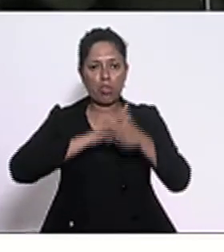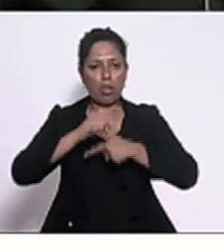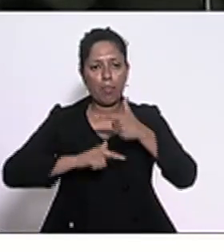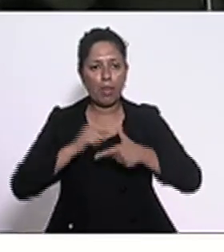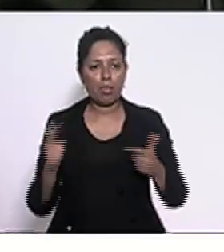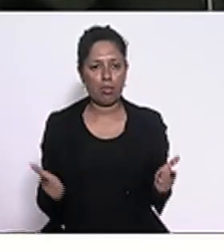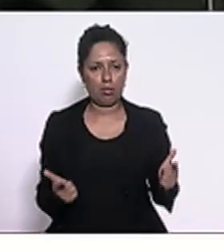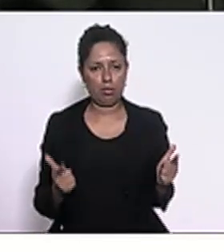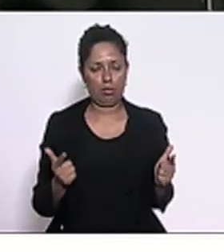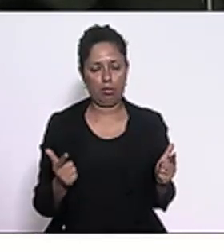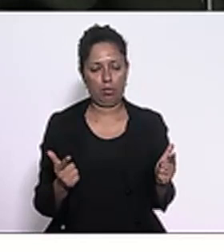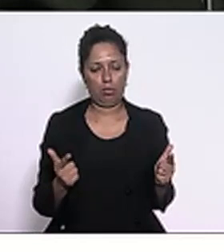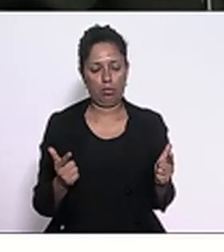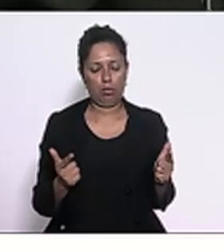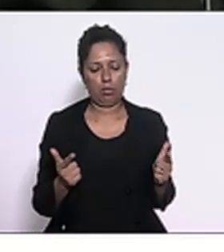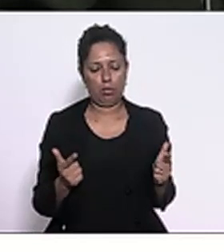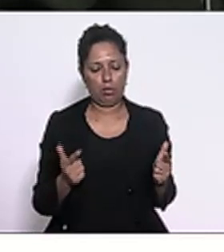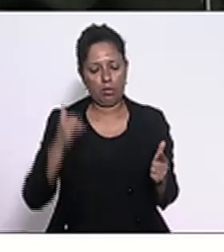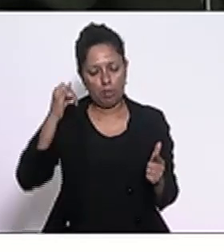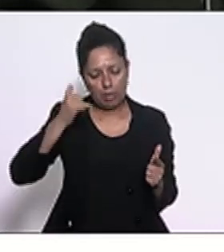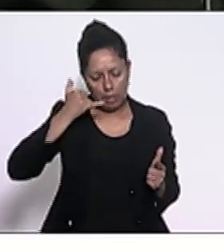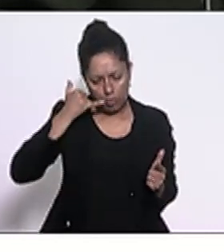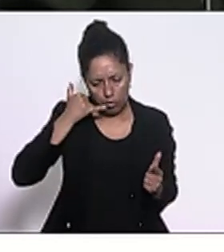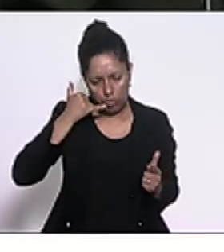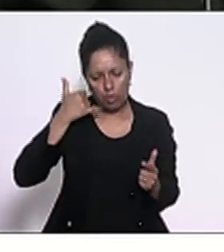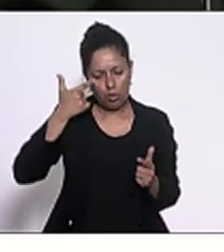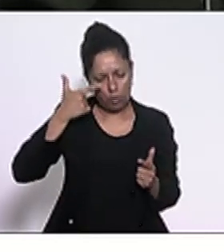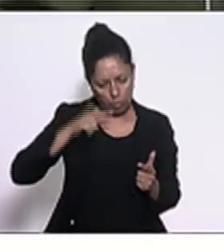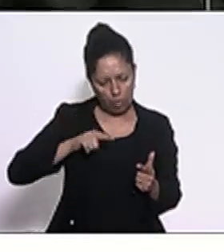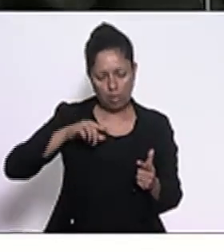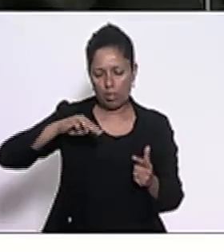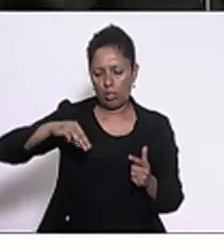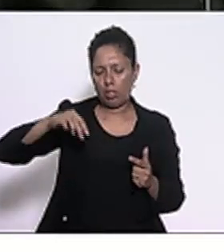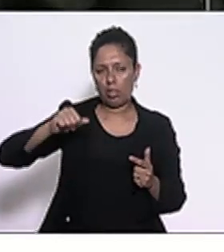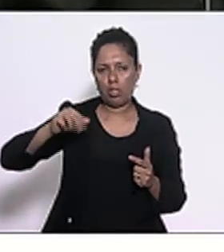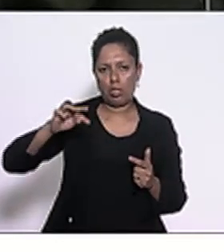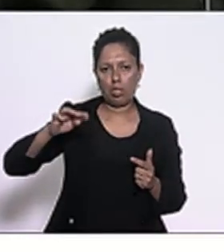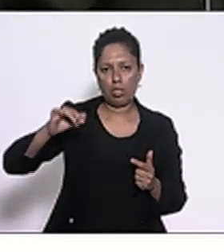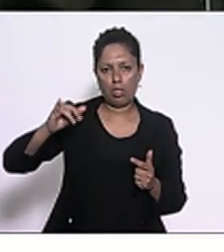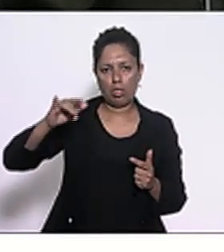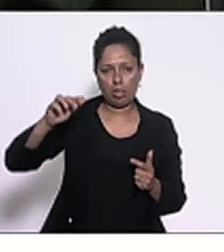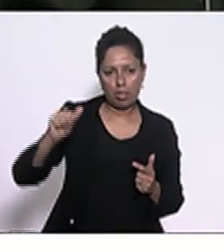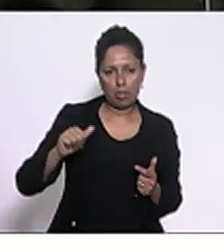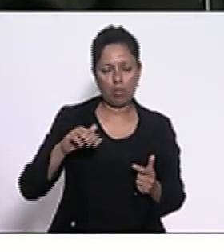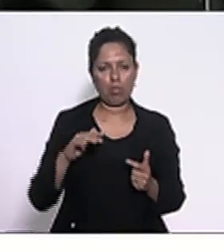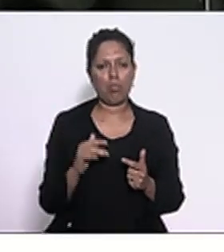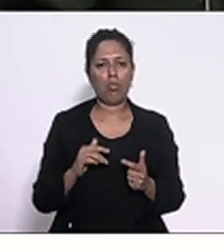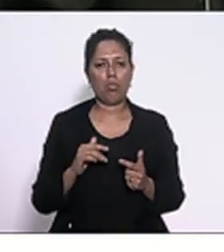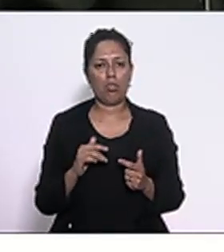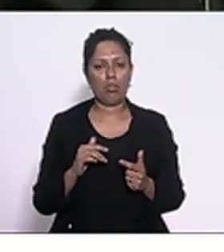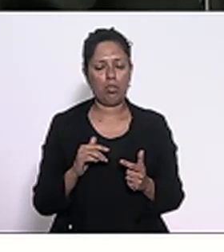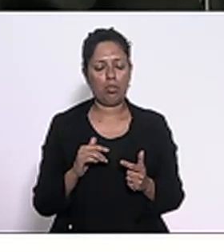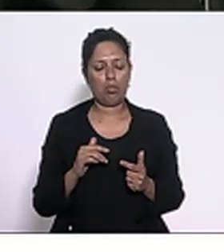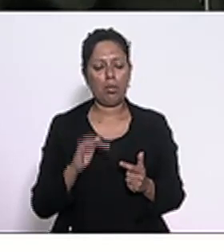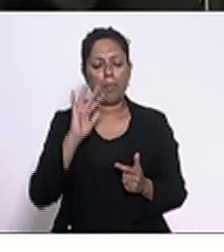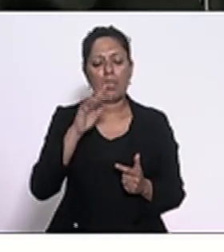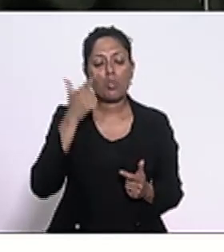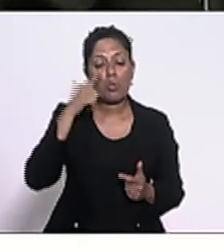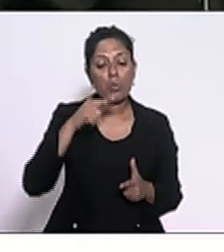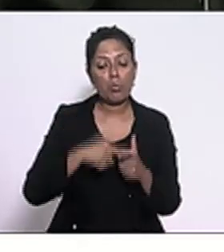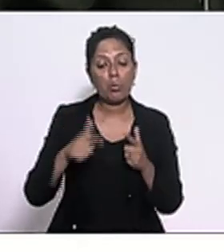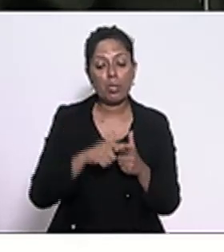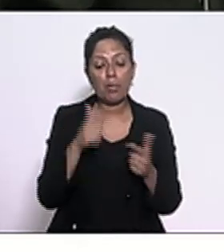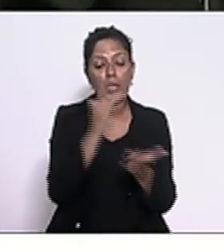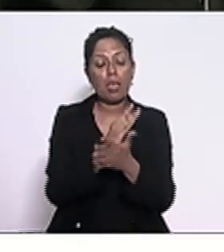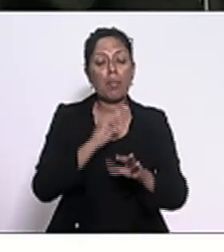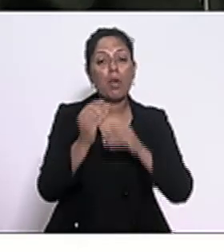o problema, porque todos atendiam, e a diferença ali não foi a tecnologia, foi termos servidores